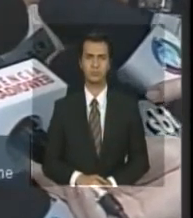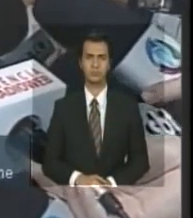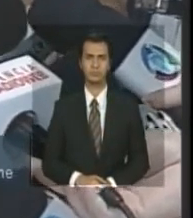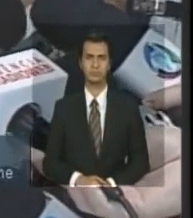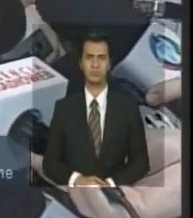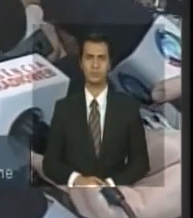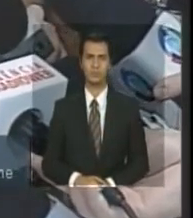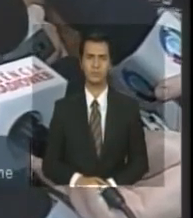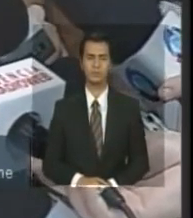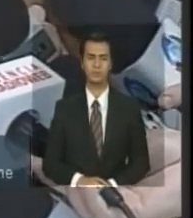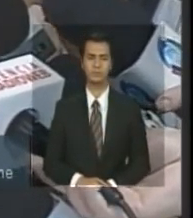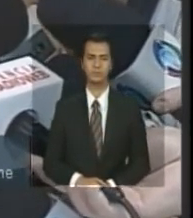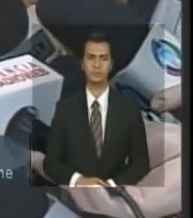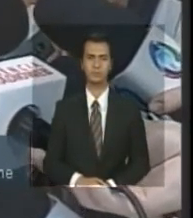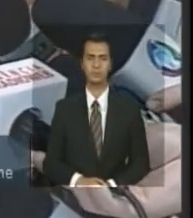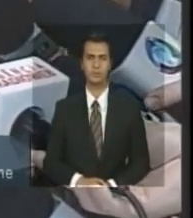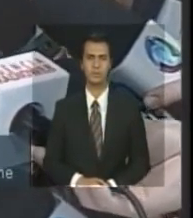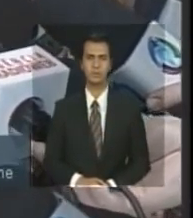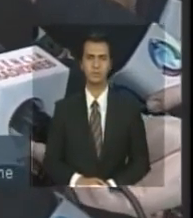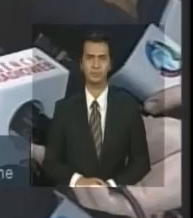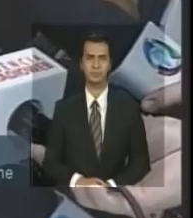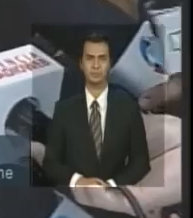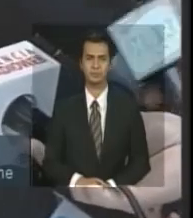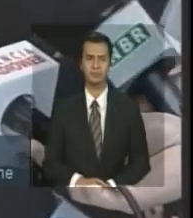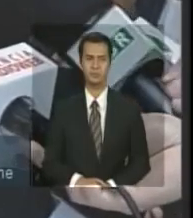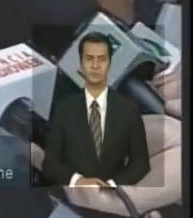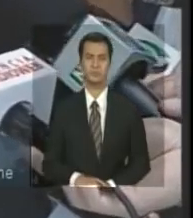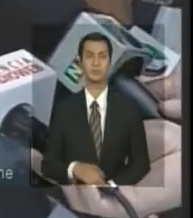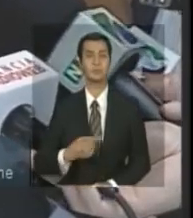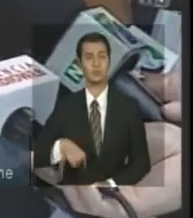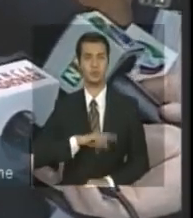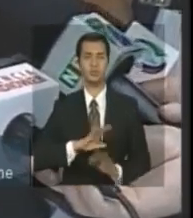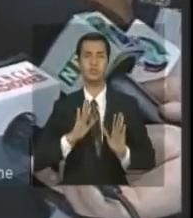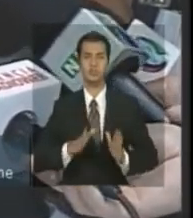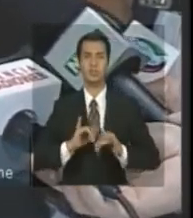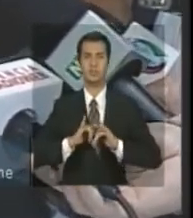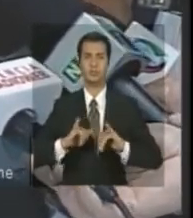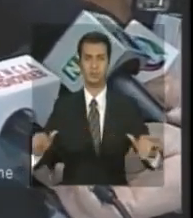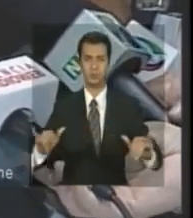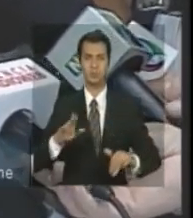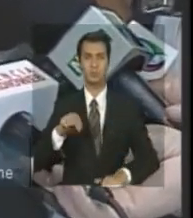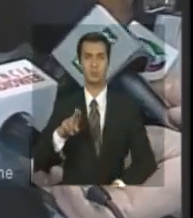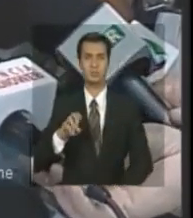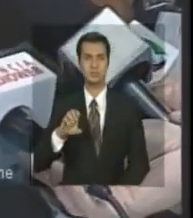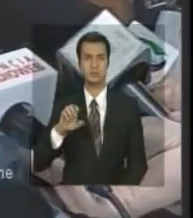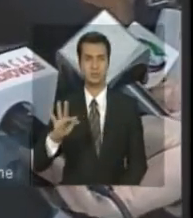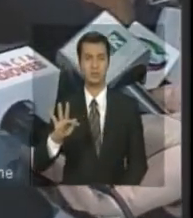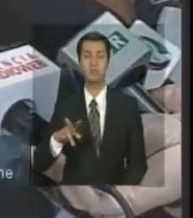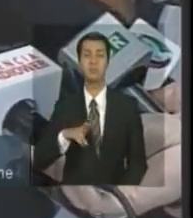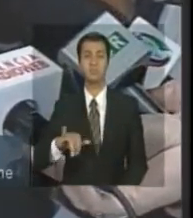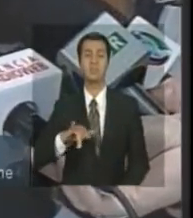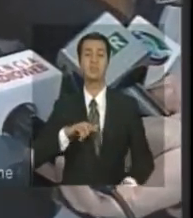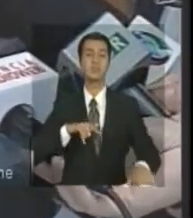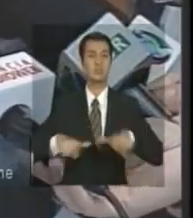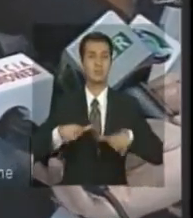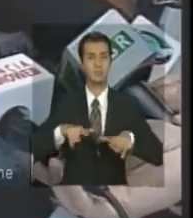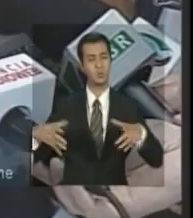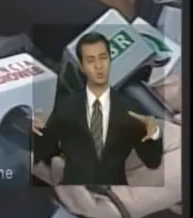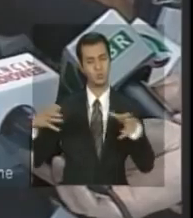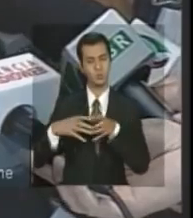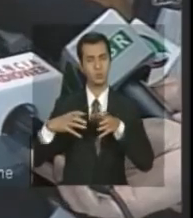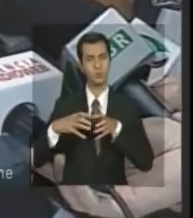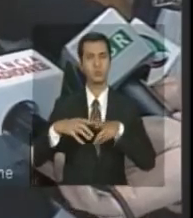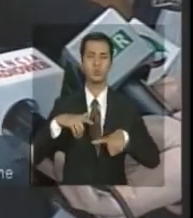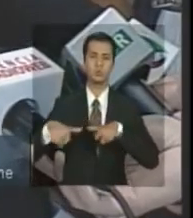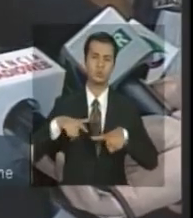isso para a Unicef, né? De que maneira? Isso nós já informamos a Unicef, vamos fazer uma reunião de trabalho para melhorar a forma de trabalho conjunto